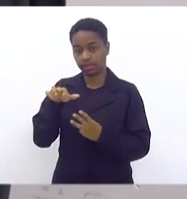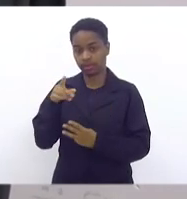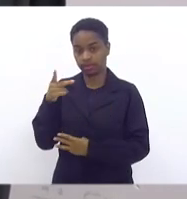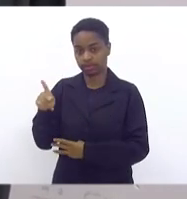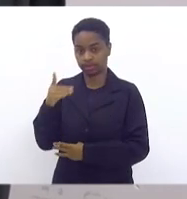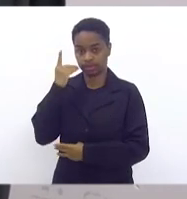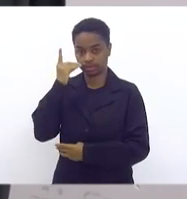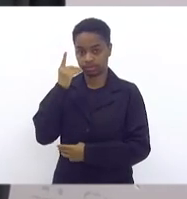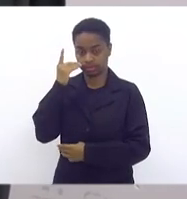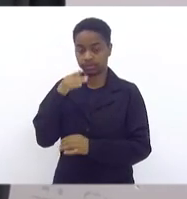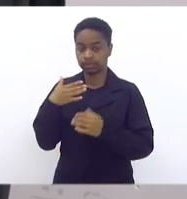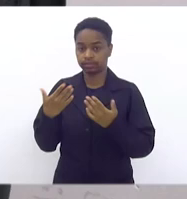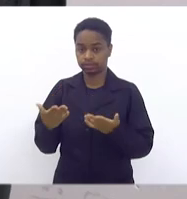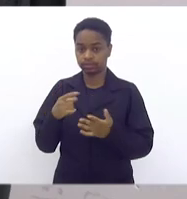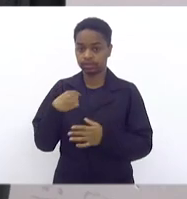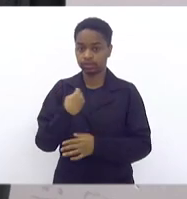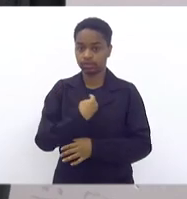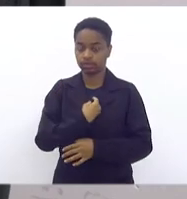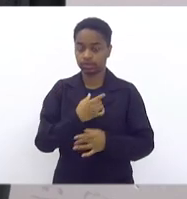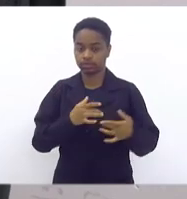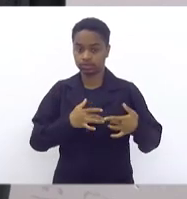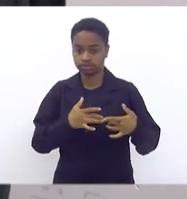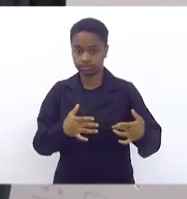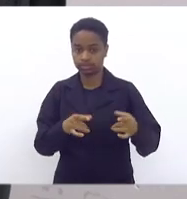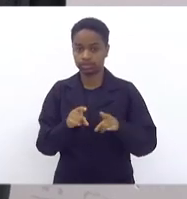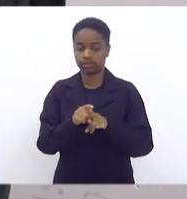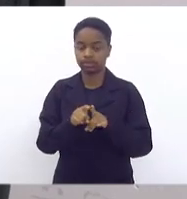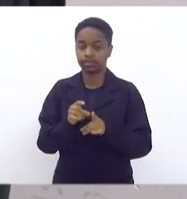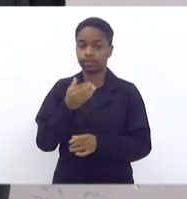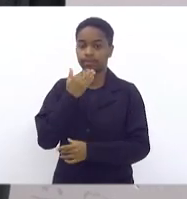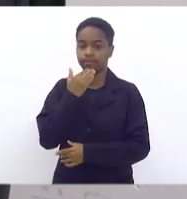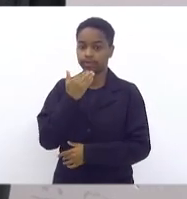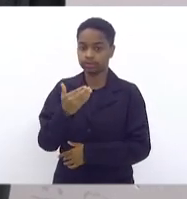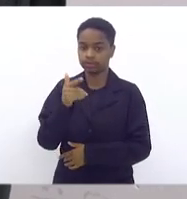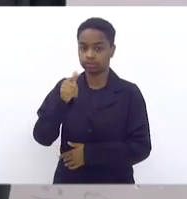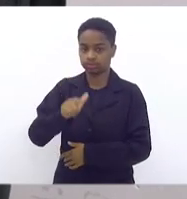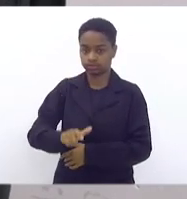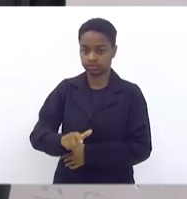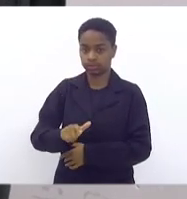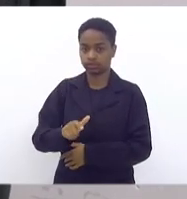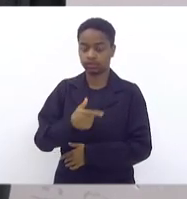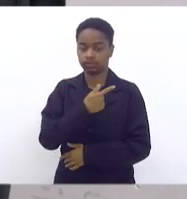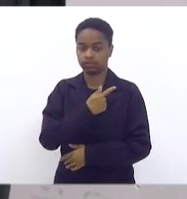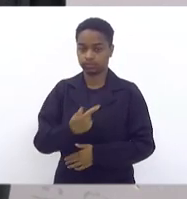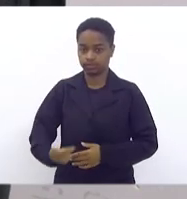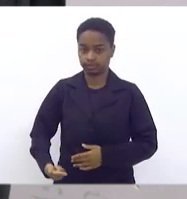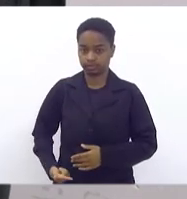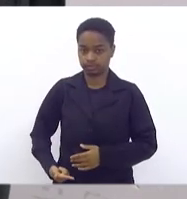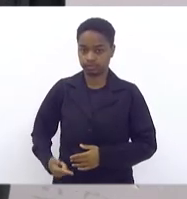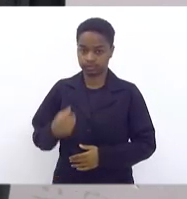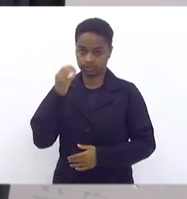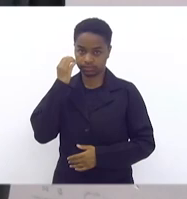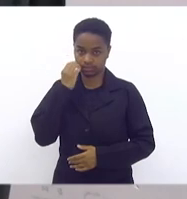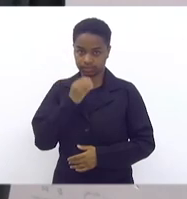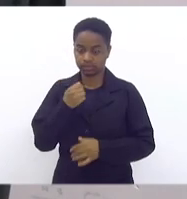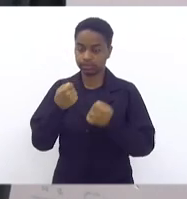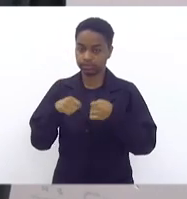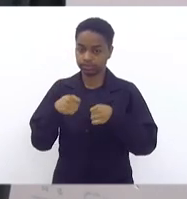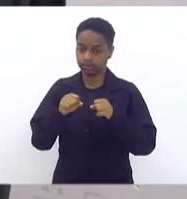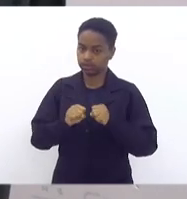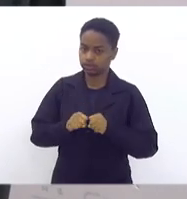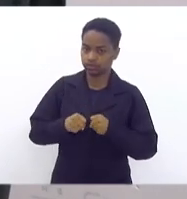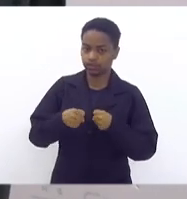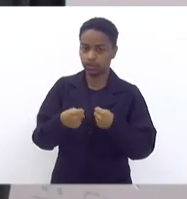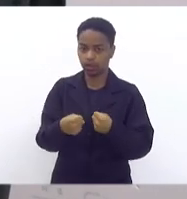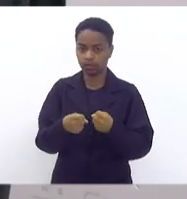aqui a nossa solidariedade o nosso pedido reiteradamente ao governador do estado que empenhe esforços